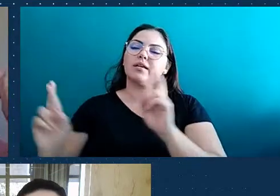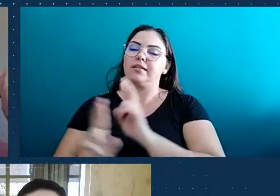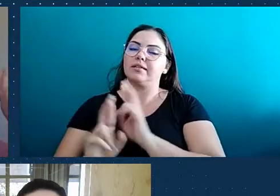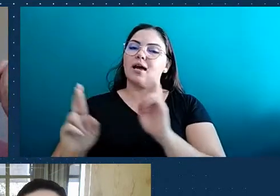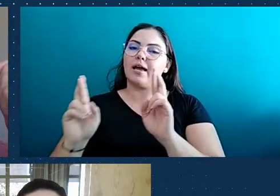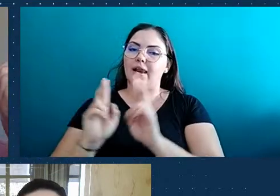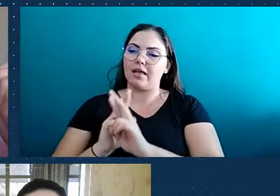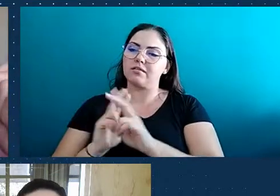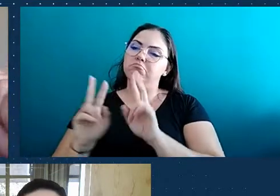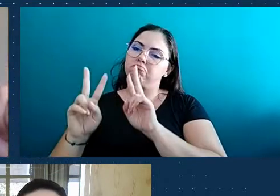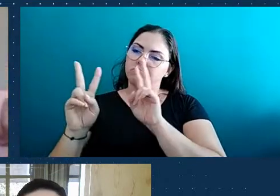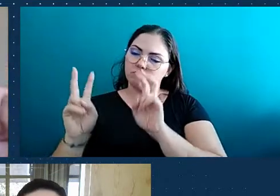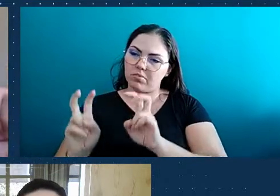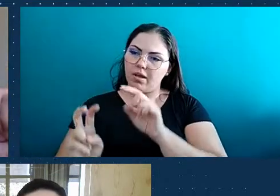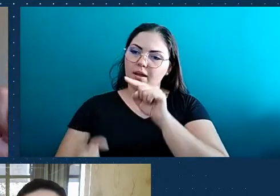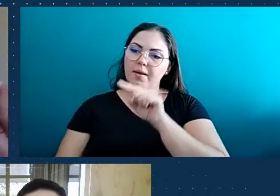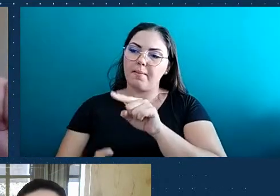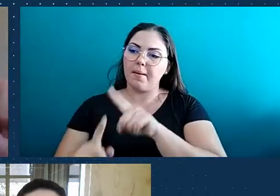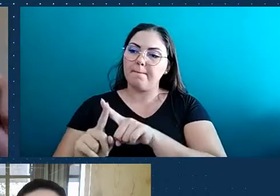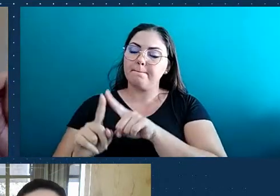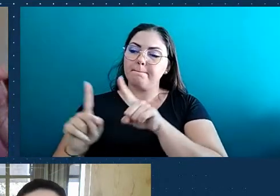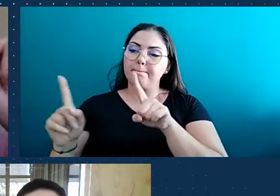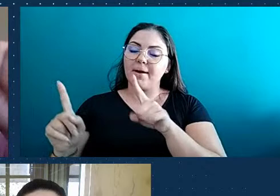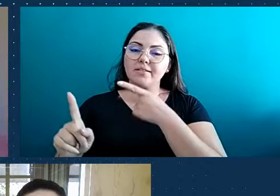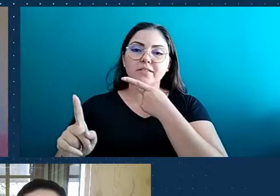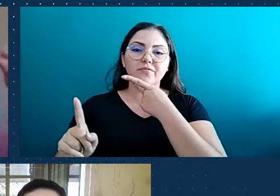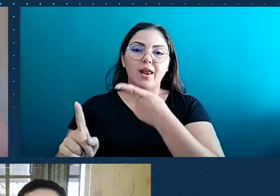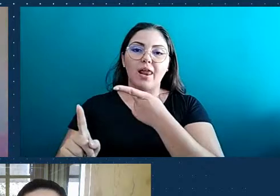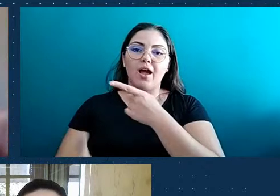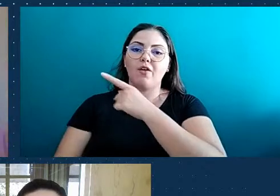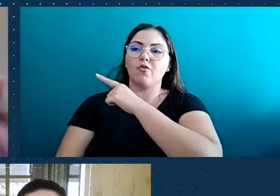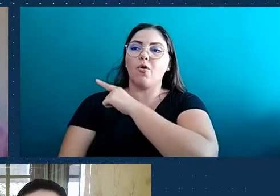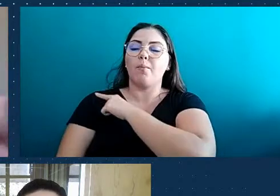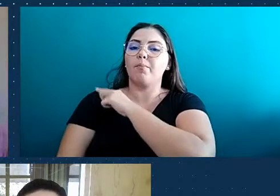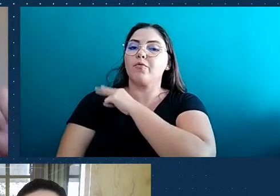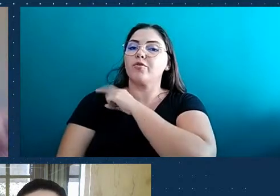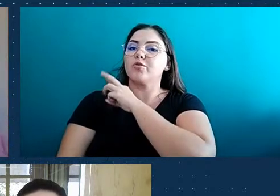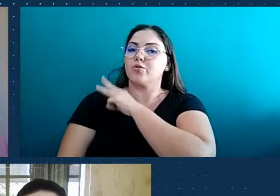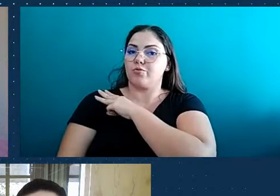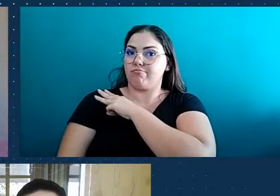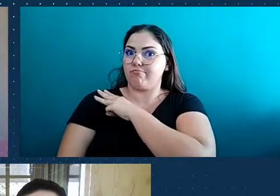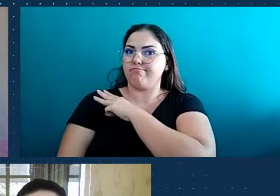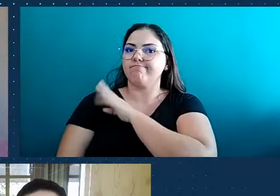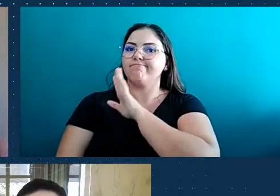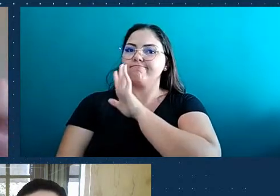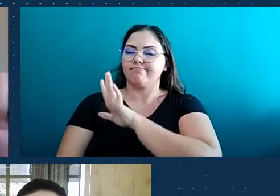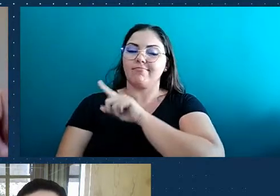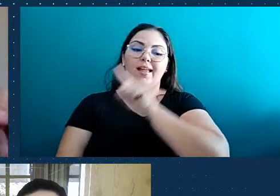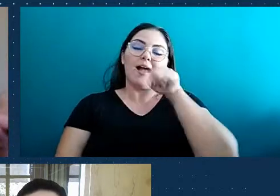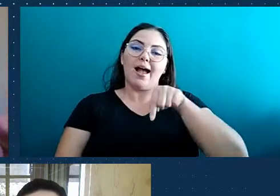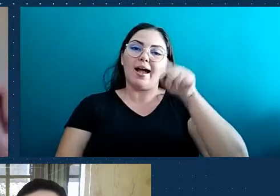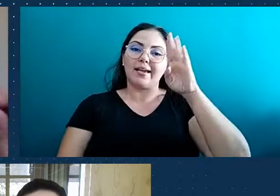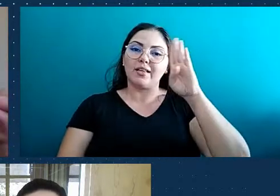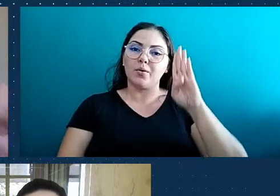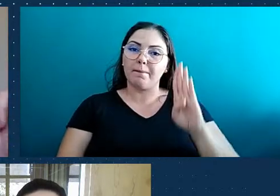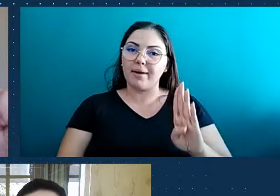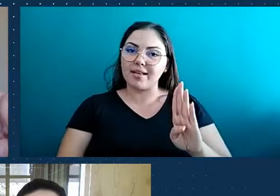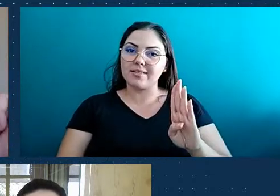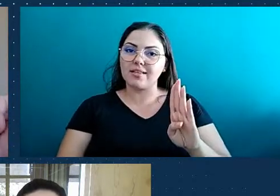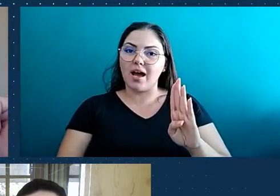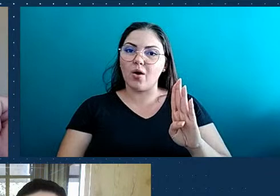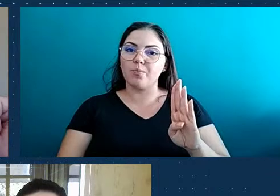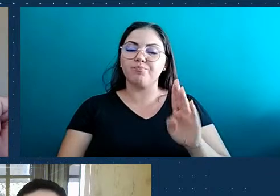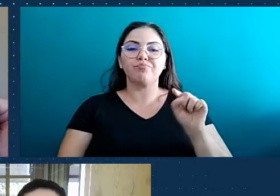orientou, chamada Beatriz Lomonaco, e ela fazia a mesma pesquisa da relação dos professores com o saber, mas ela abarcou os professores do